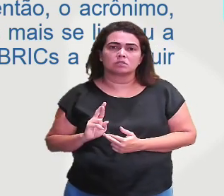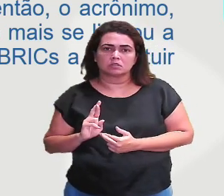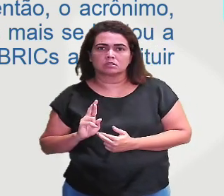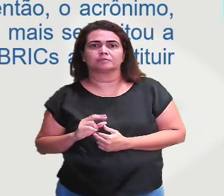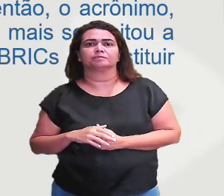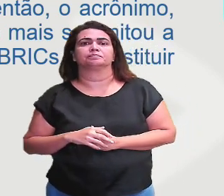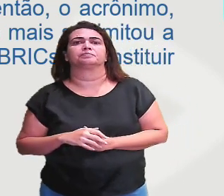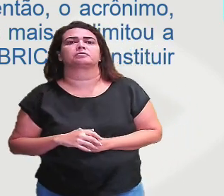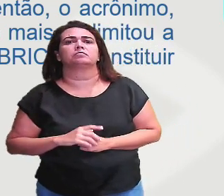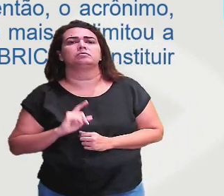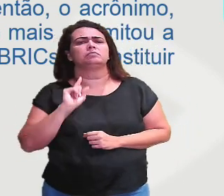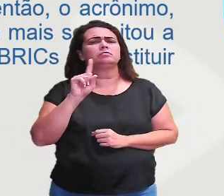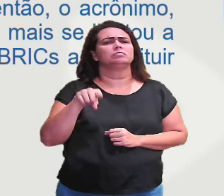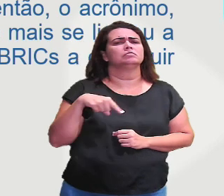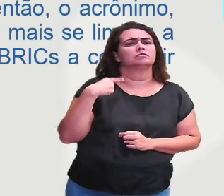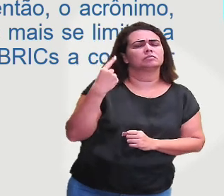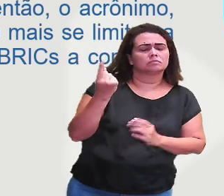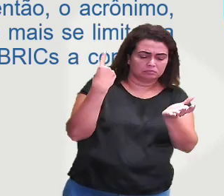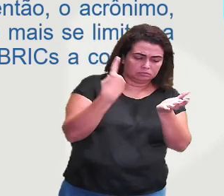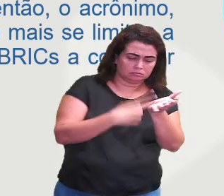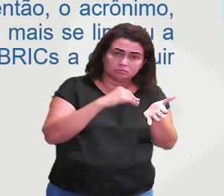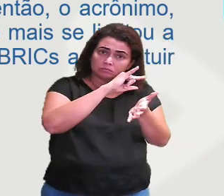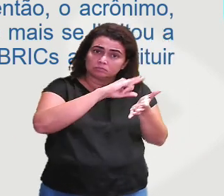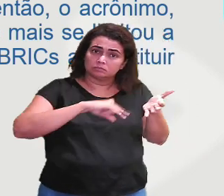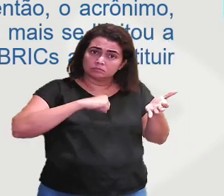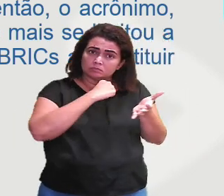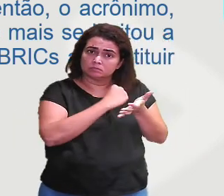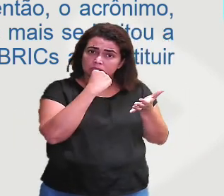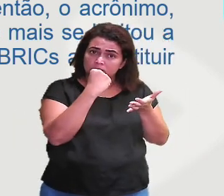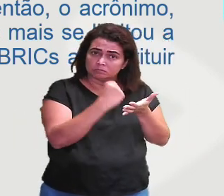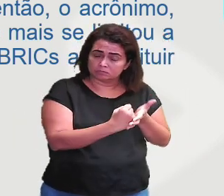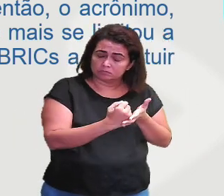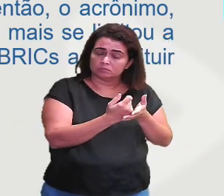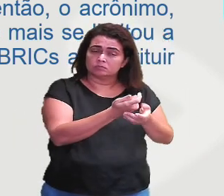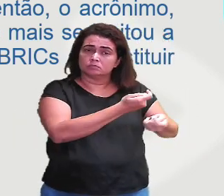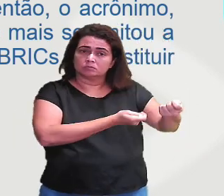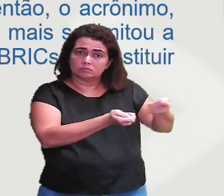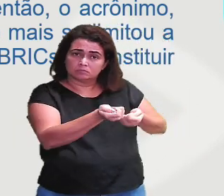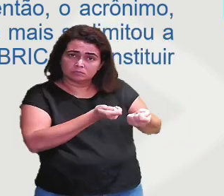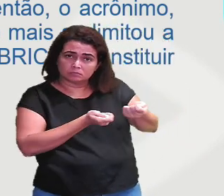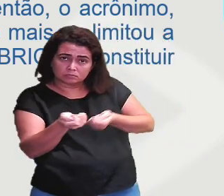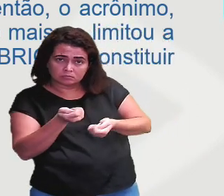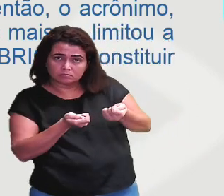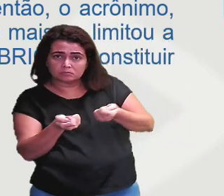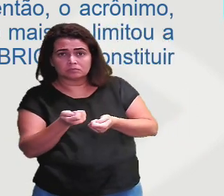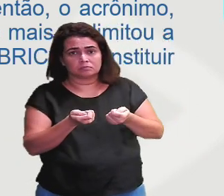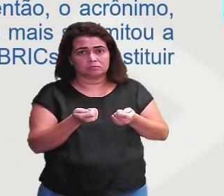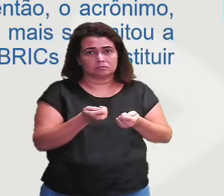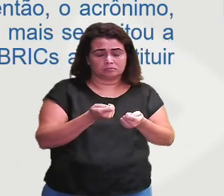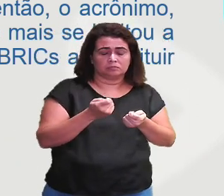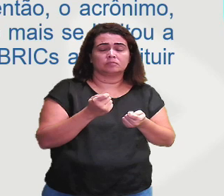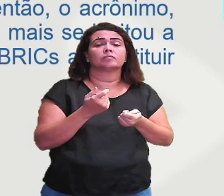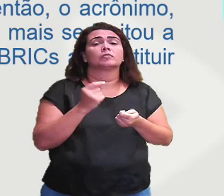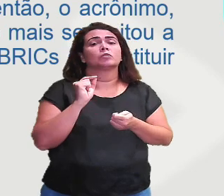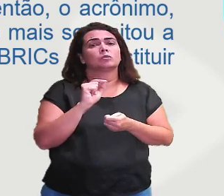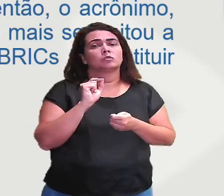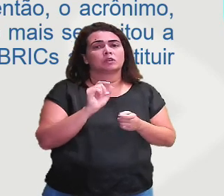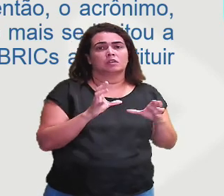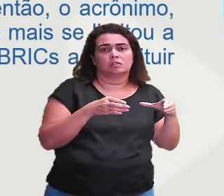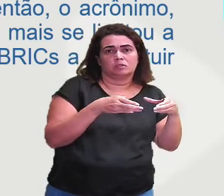criado alguns anos antes pelo mercado financeiro não mais se limitou a identificar 4 economias emergentes, passando o BRICS a constituir uma